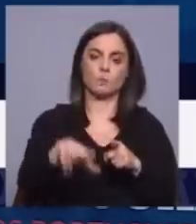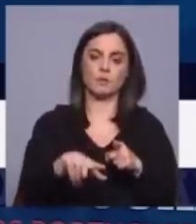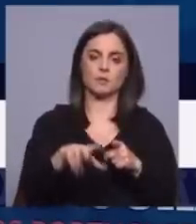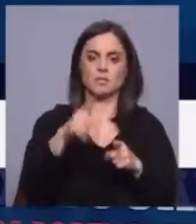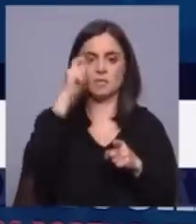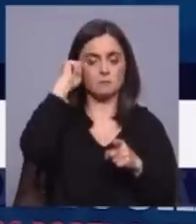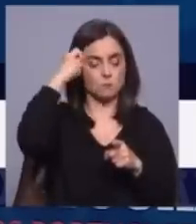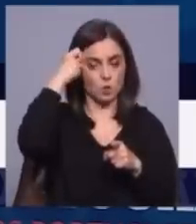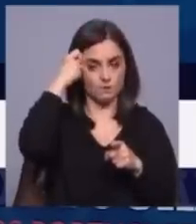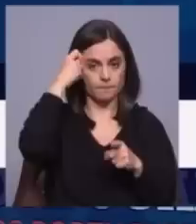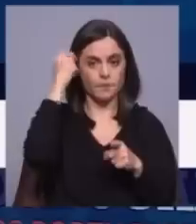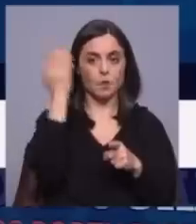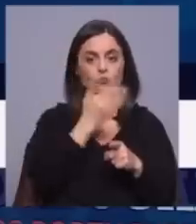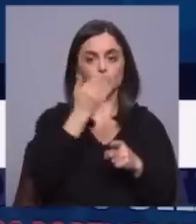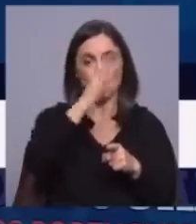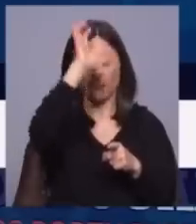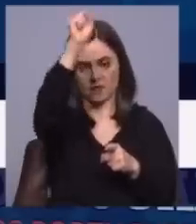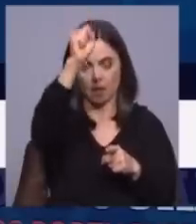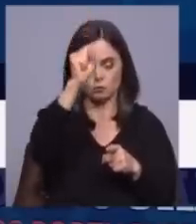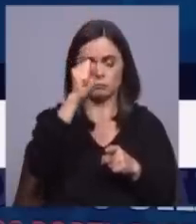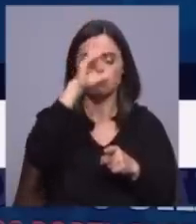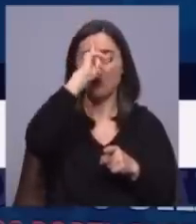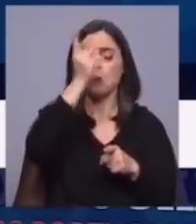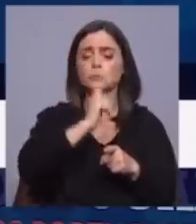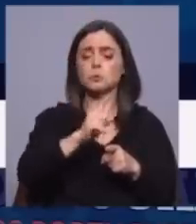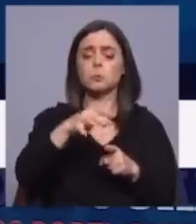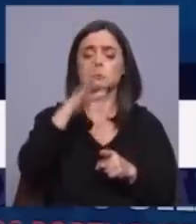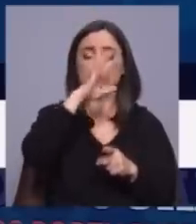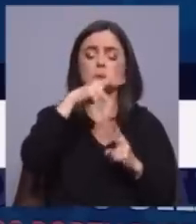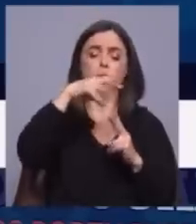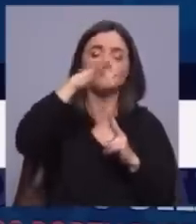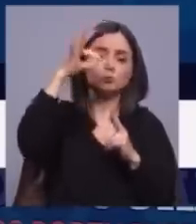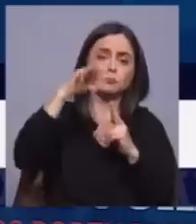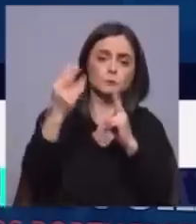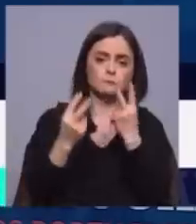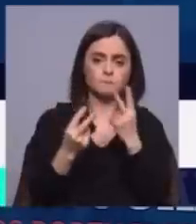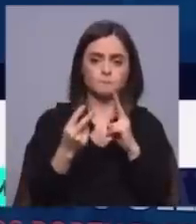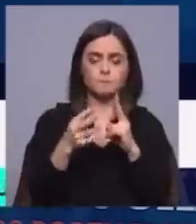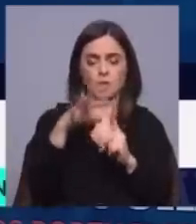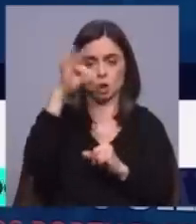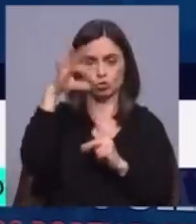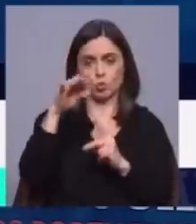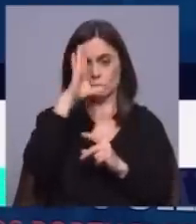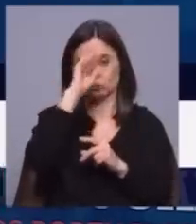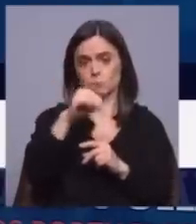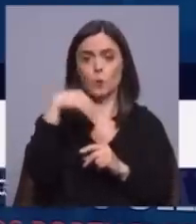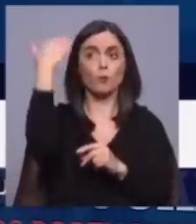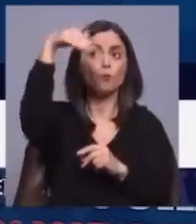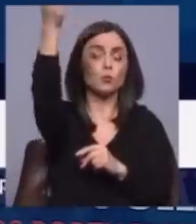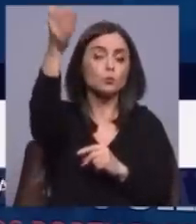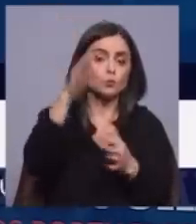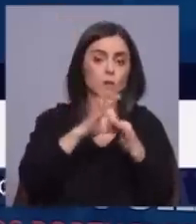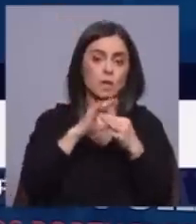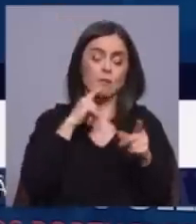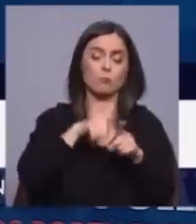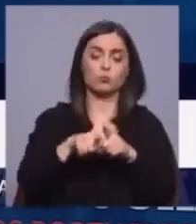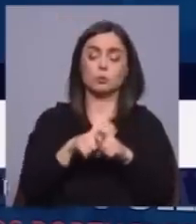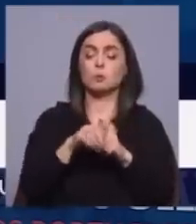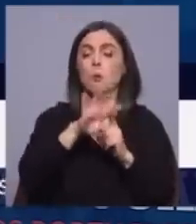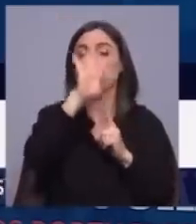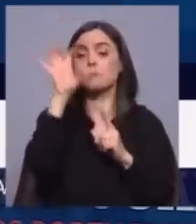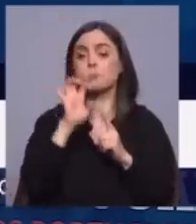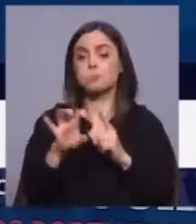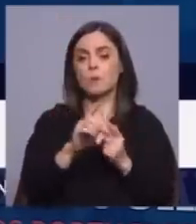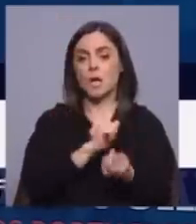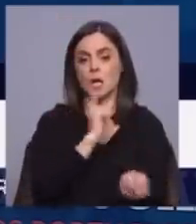do estado de direito não sabemos se estas nomeações e estas escolhas futuro vão ter do ponto de vista político ao contrário